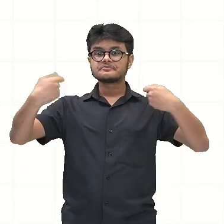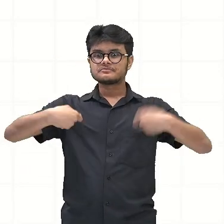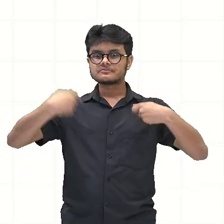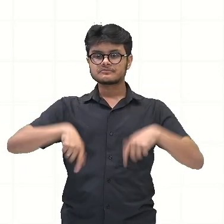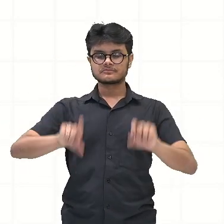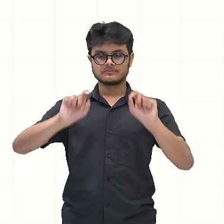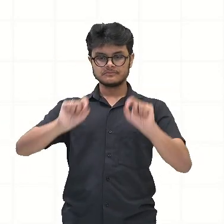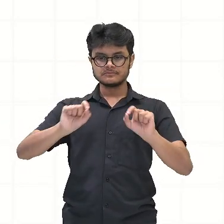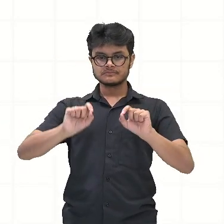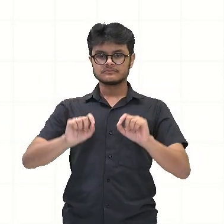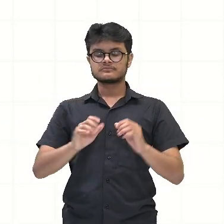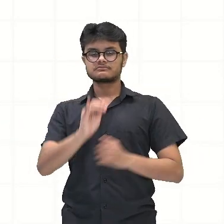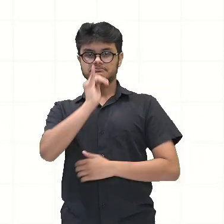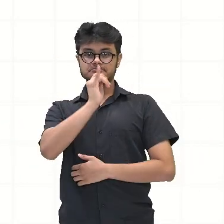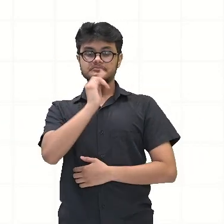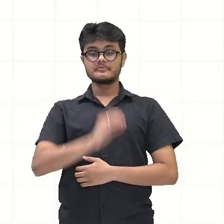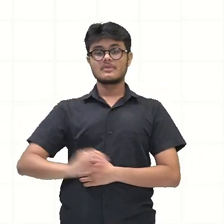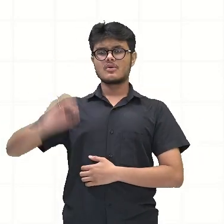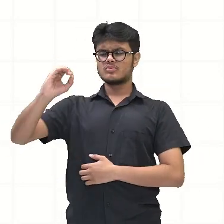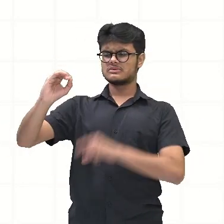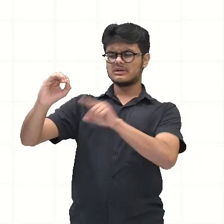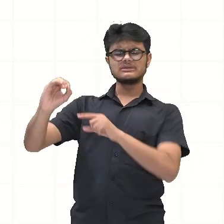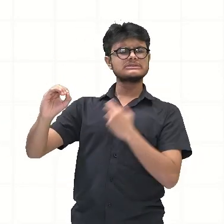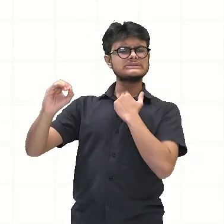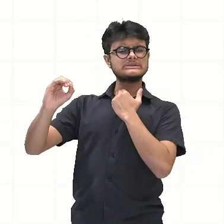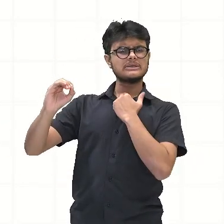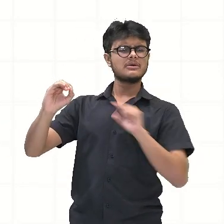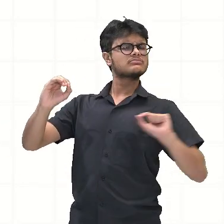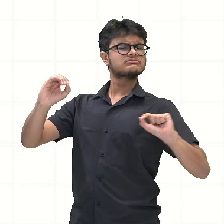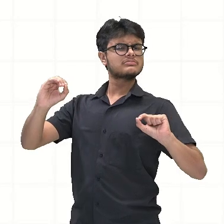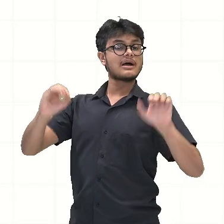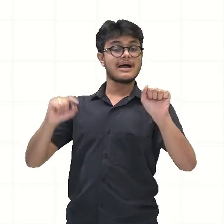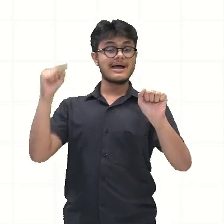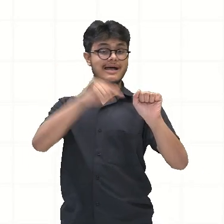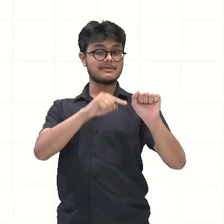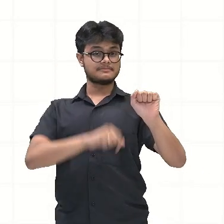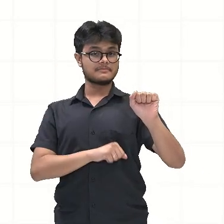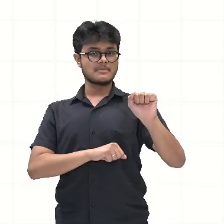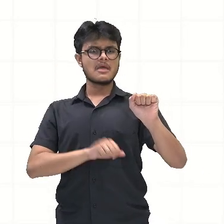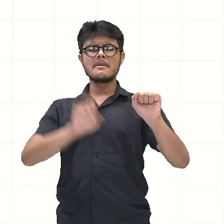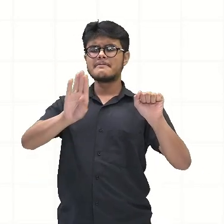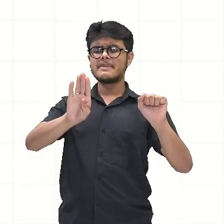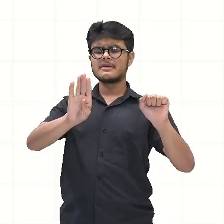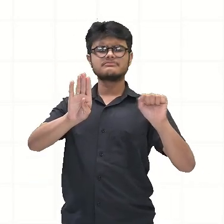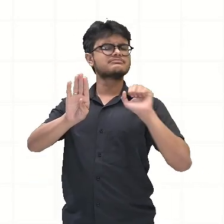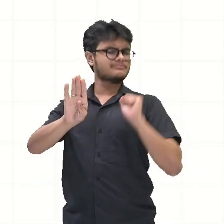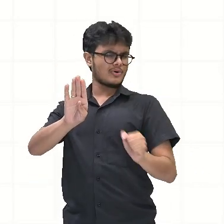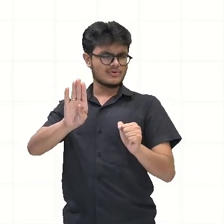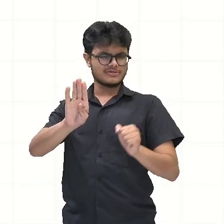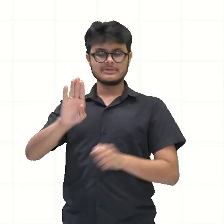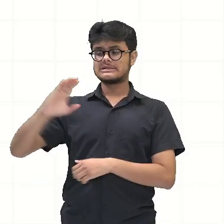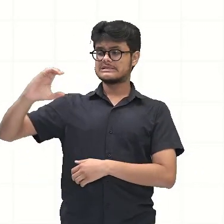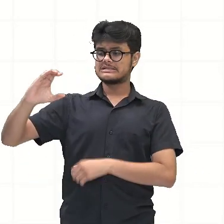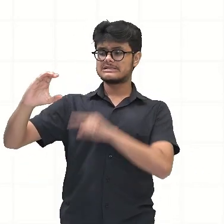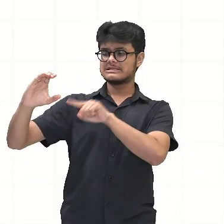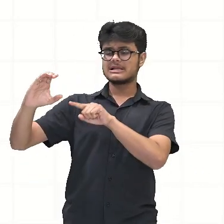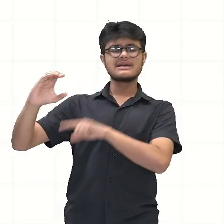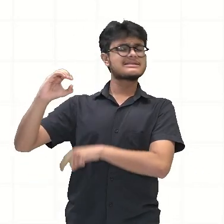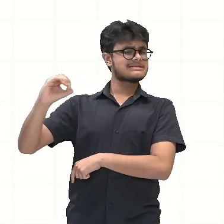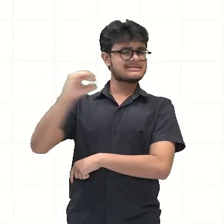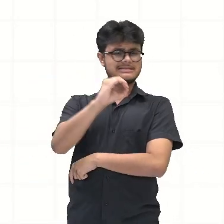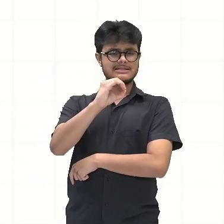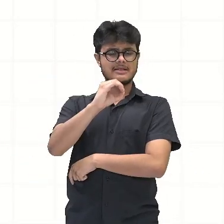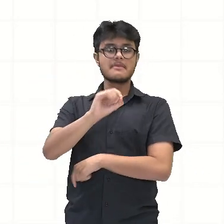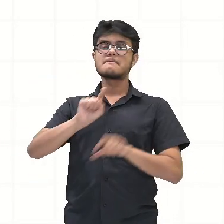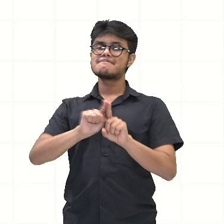obrigatoriamente, quem não pode ser zero é o valor A, tá bom? B pode ser zero, C pode ser zero, mas